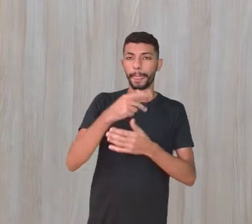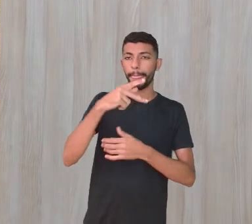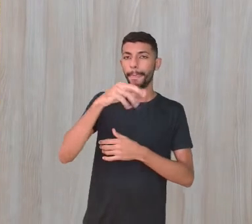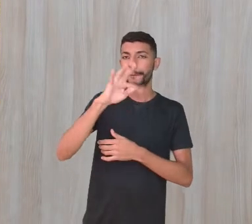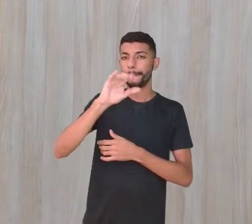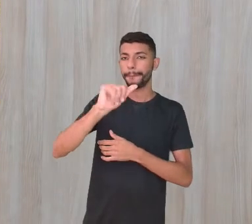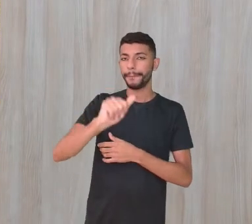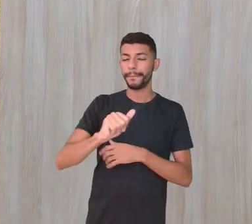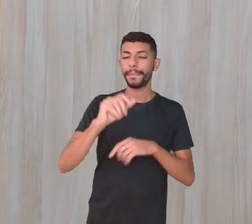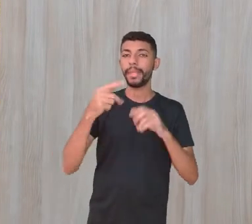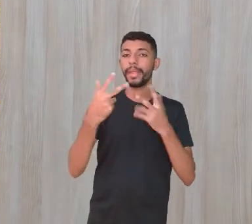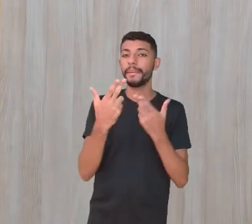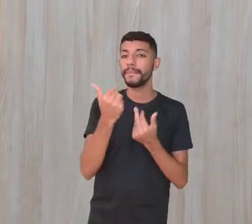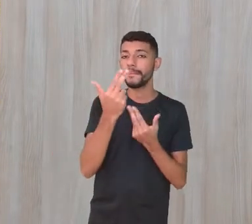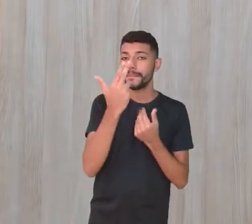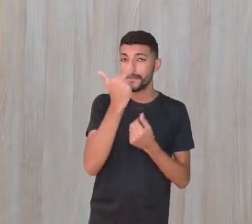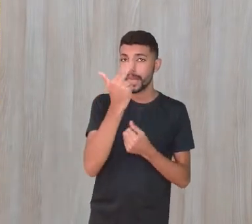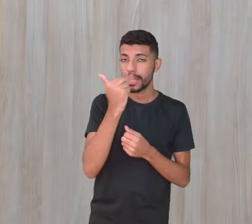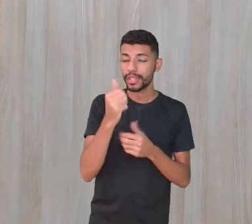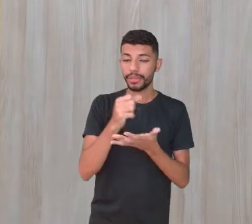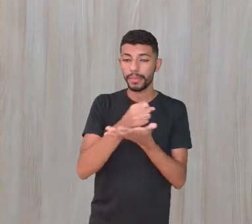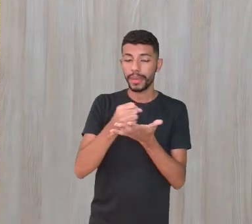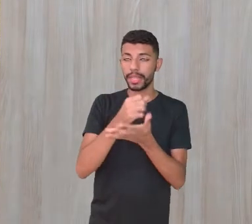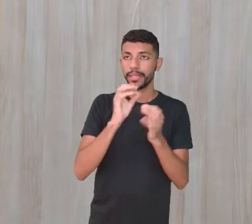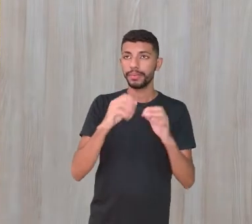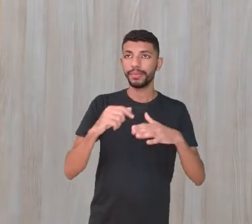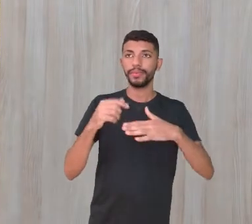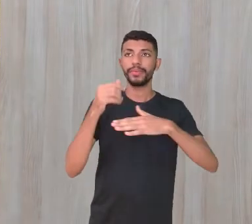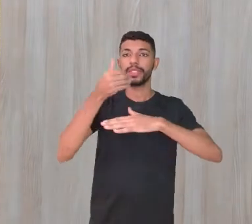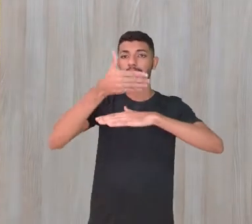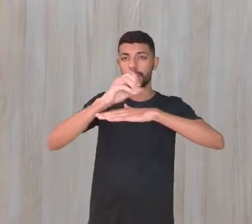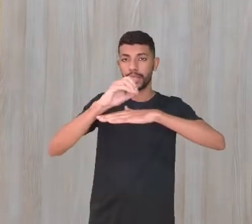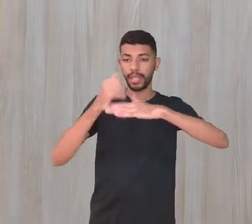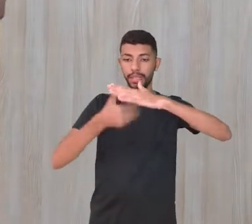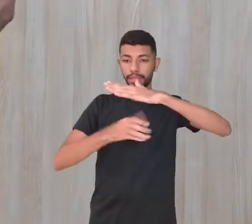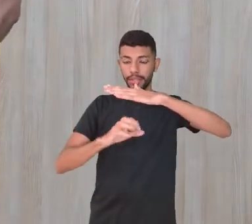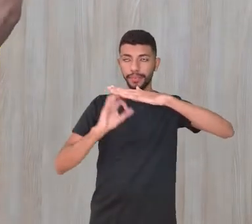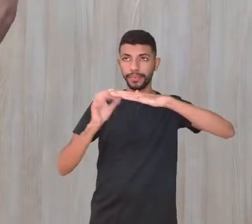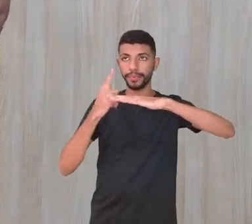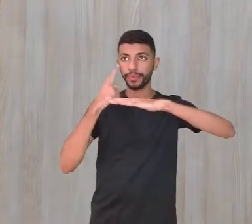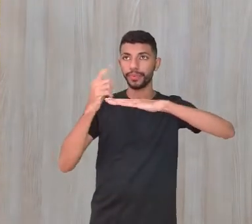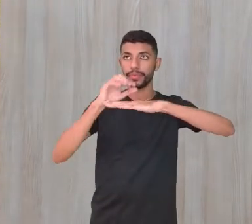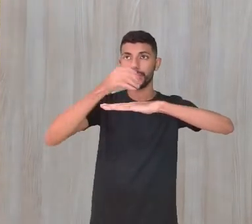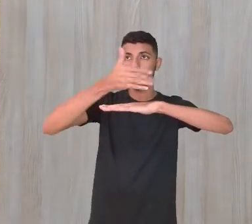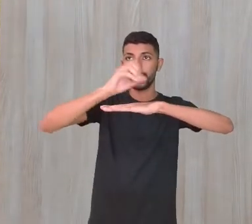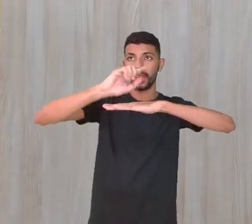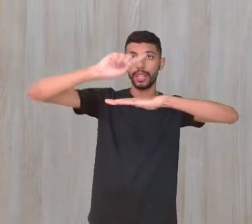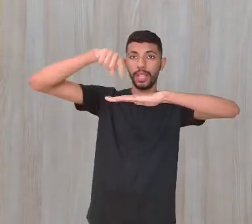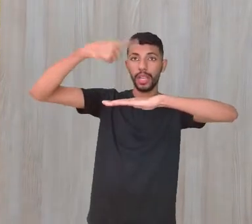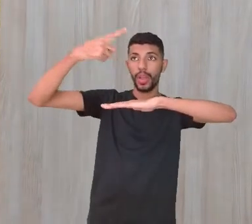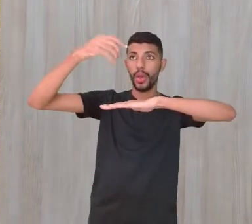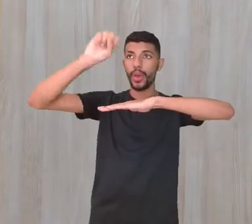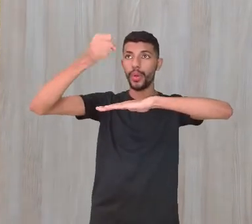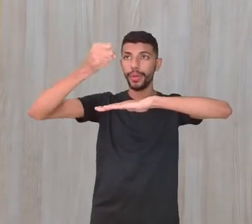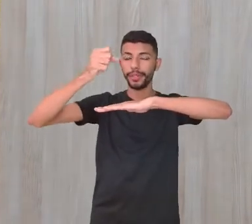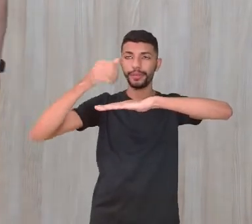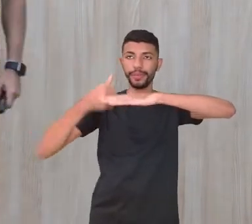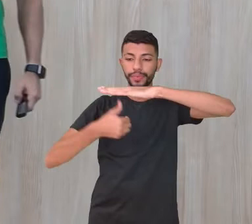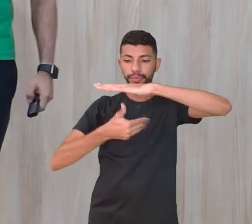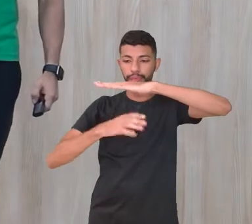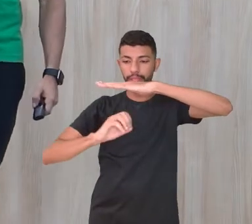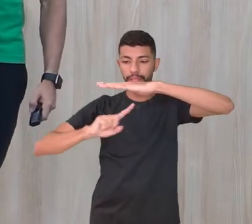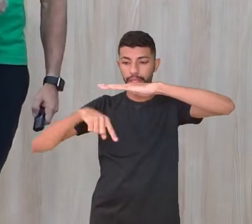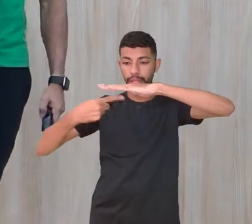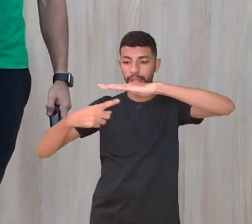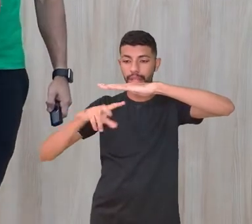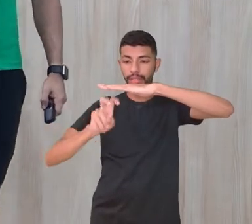E elas têm a mesma base, que é o 10, tá? Uma é 10 elevado à oitava e a outra